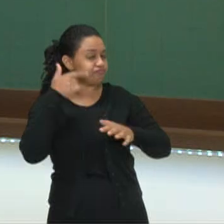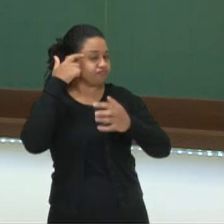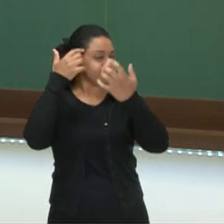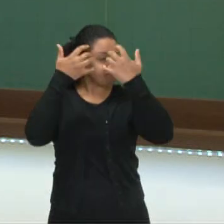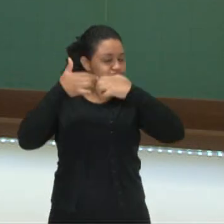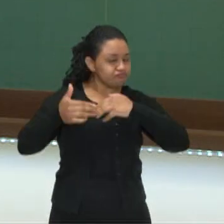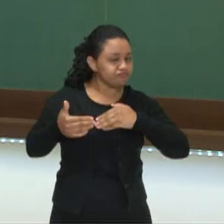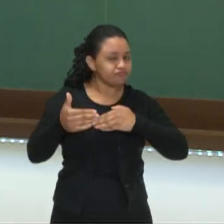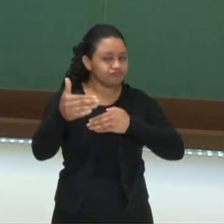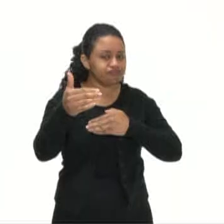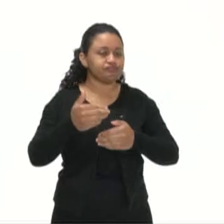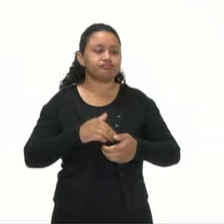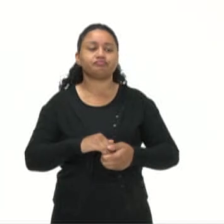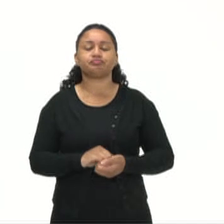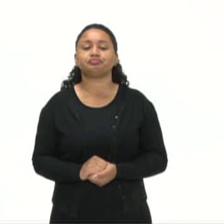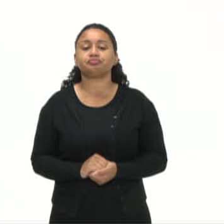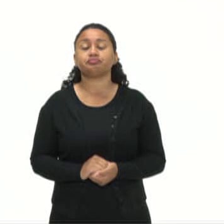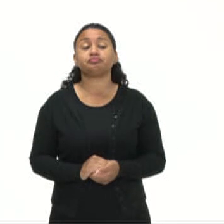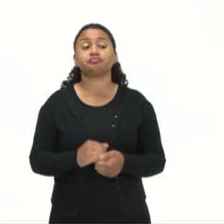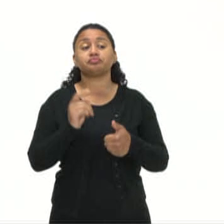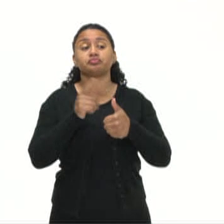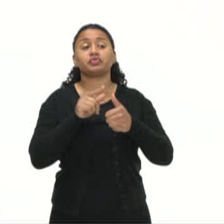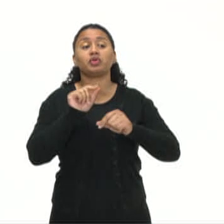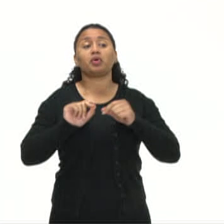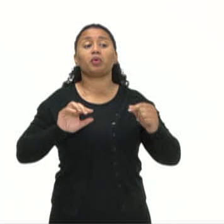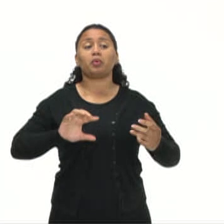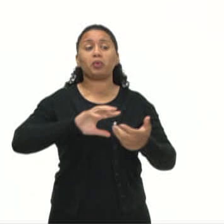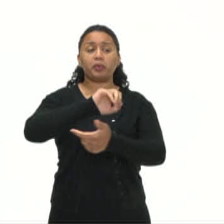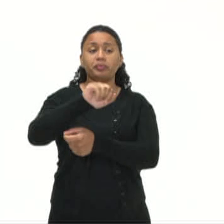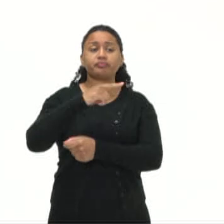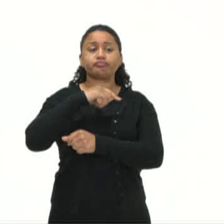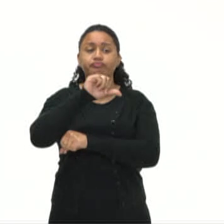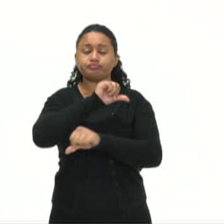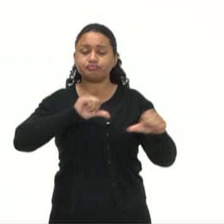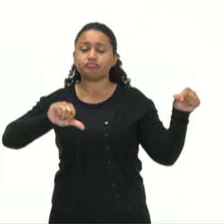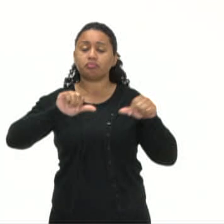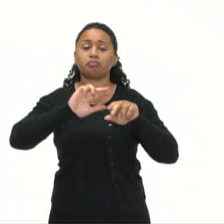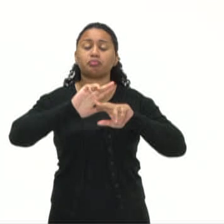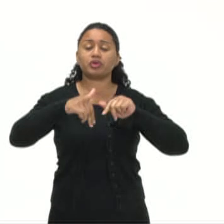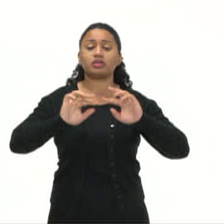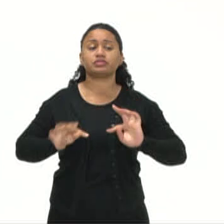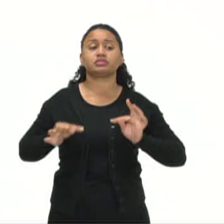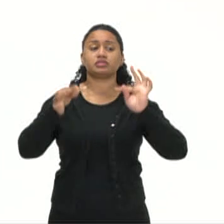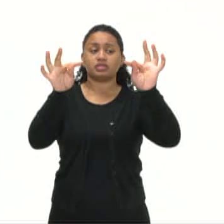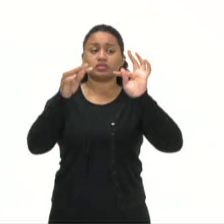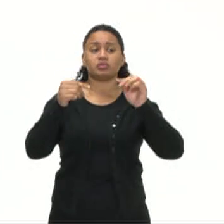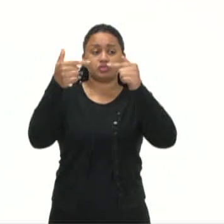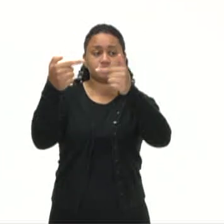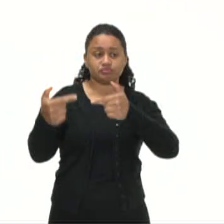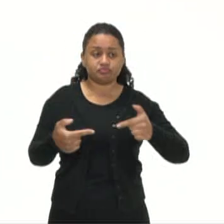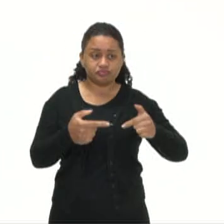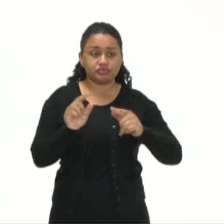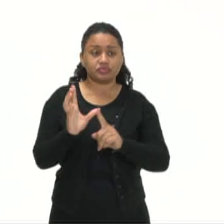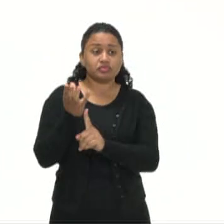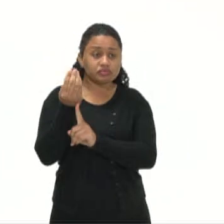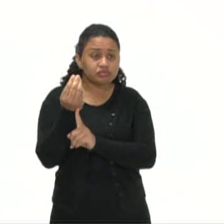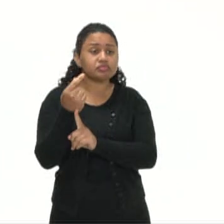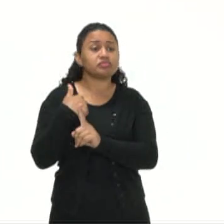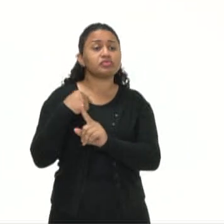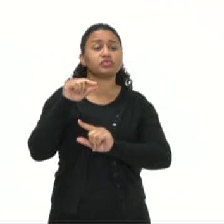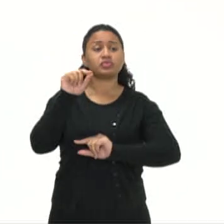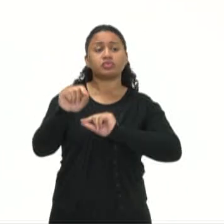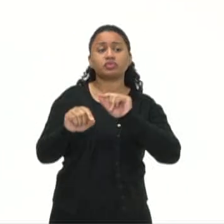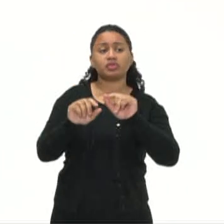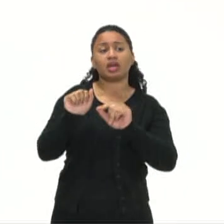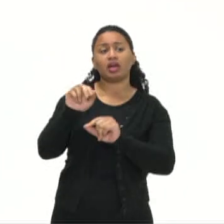frente. Primeiramente, o mundo tinha sido transformado pela tecnologia, pela guerra. A arte toma uma posição avant-garde em busca da